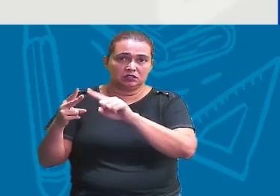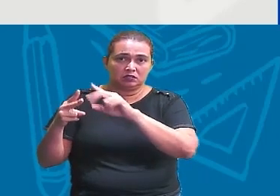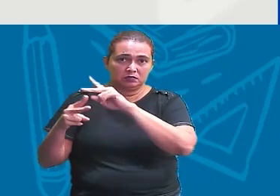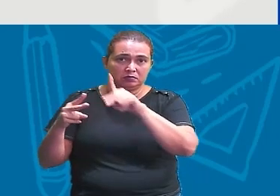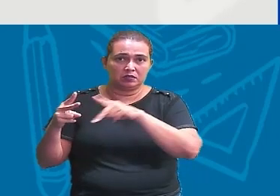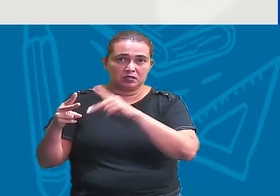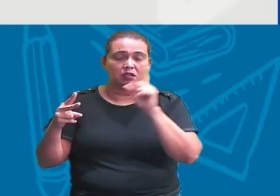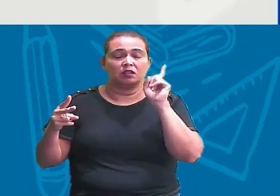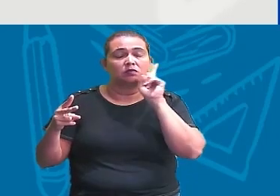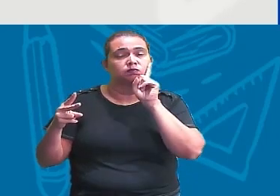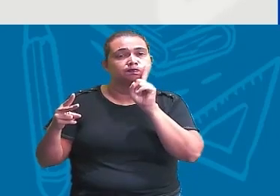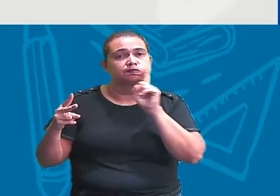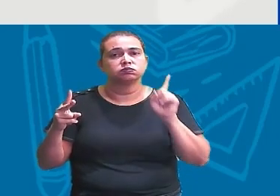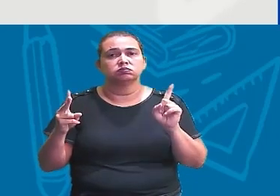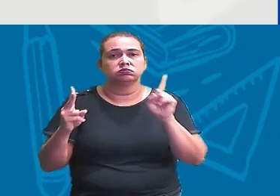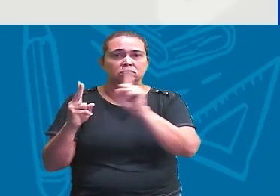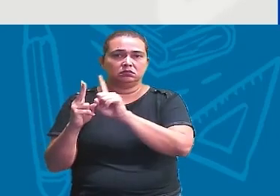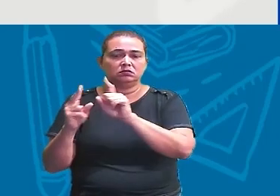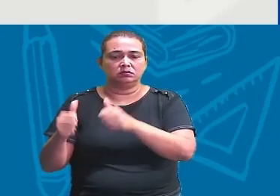Unidos.